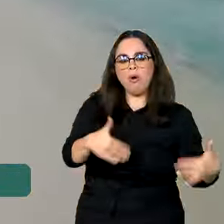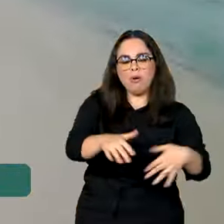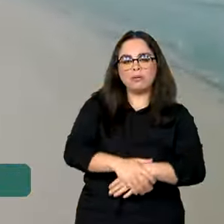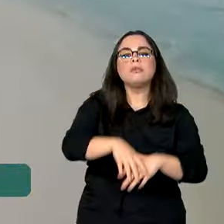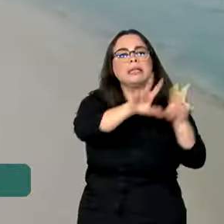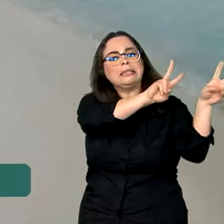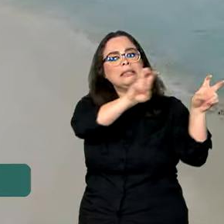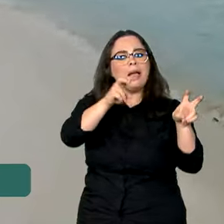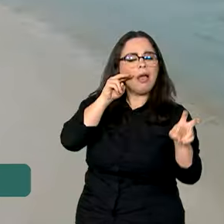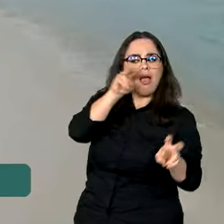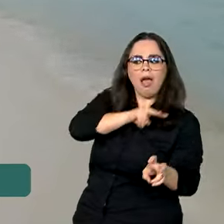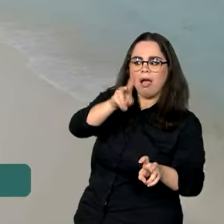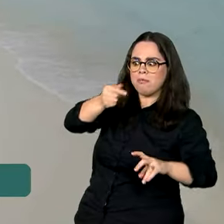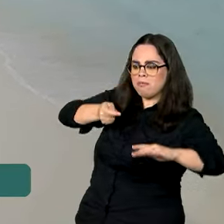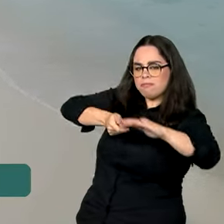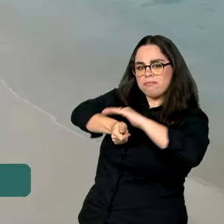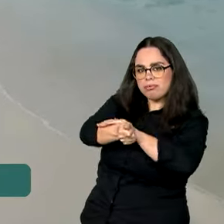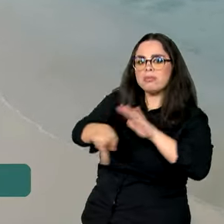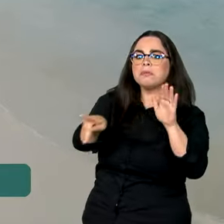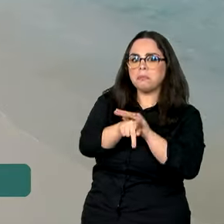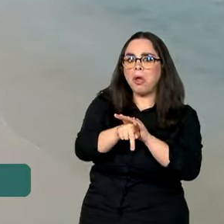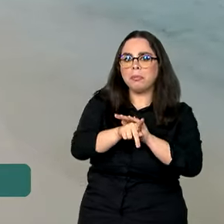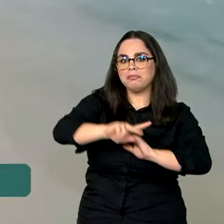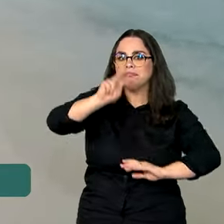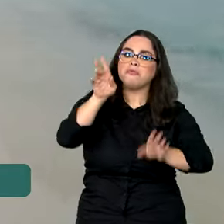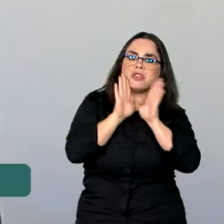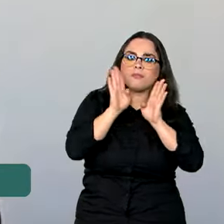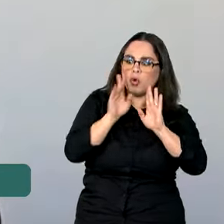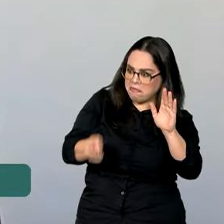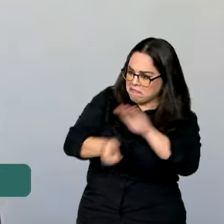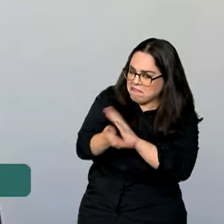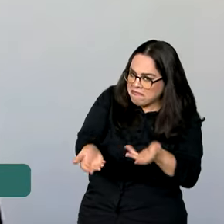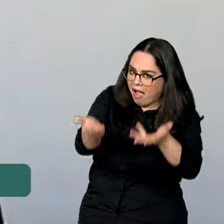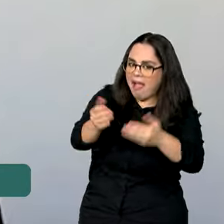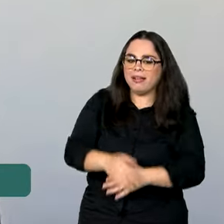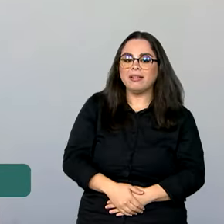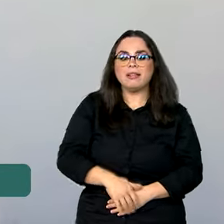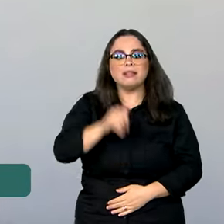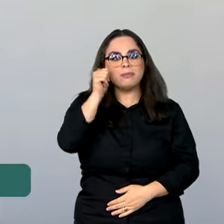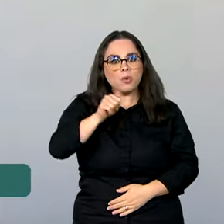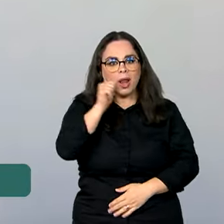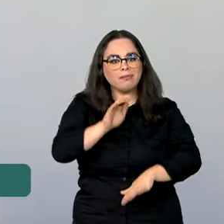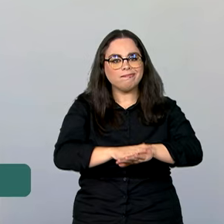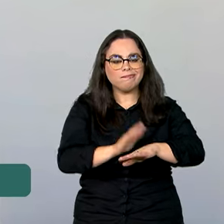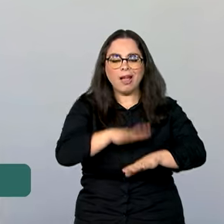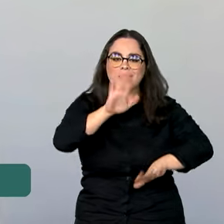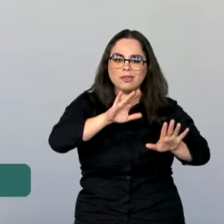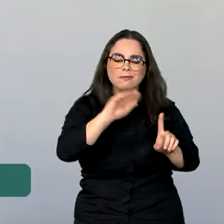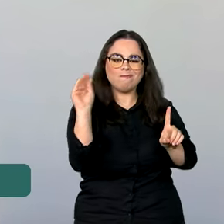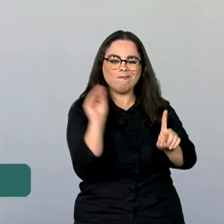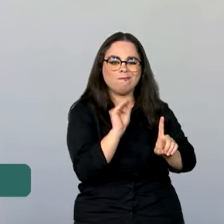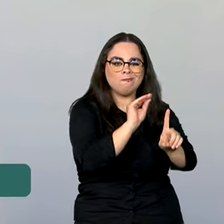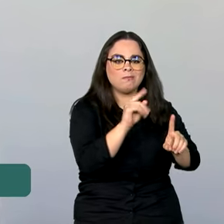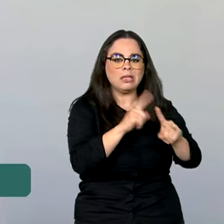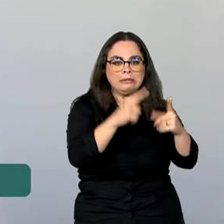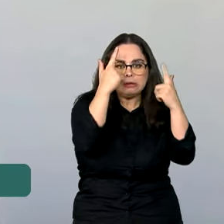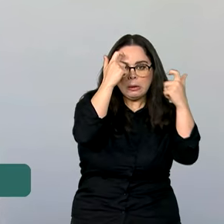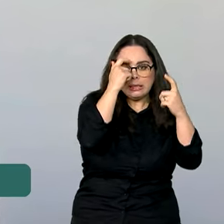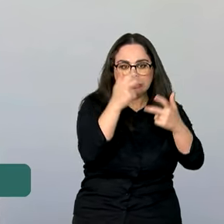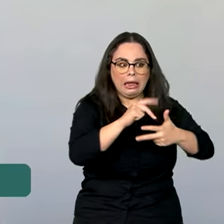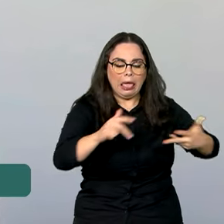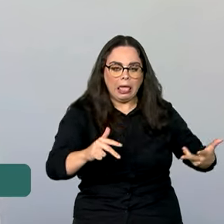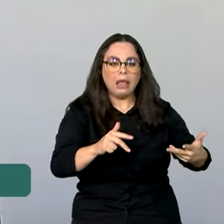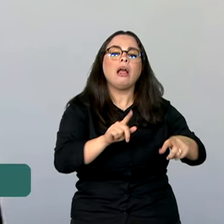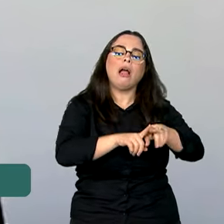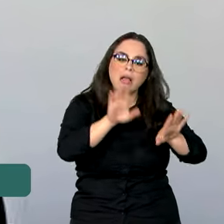atraiu patrocinadores de peso, como o próprio Facebook. As mulheres muitas vezes estão mais vulneráveis a algumas violências, né?